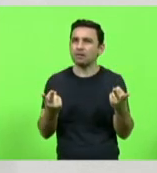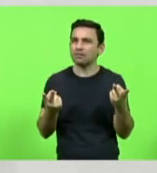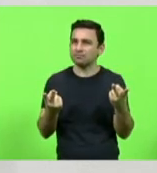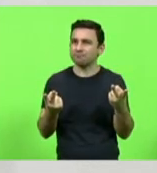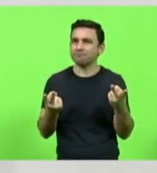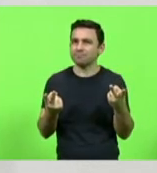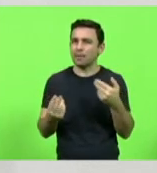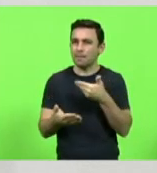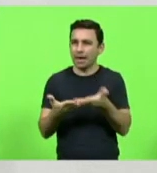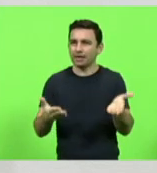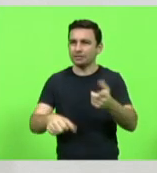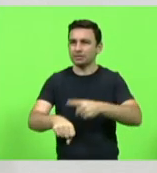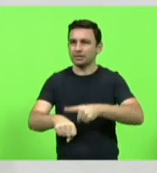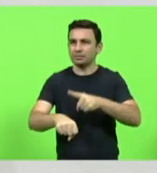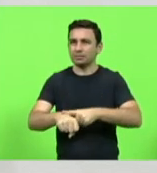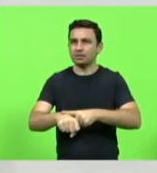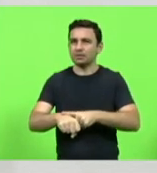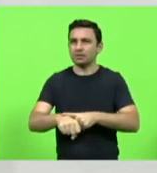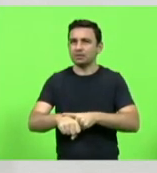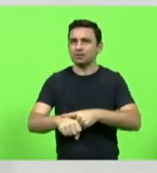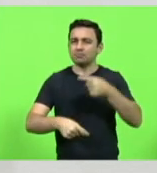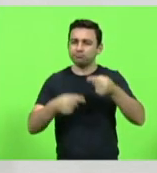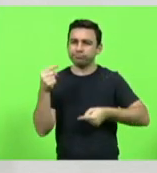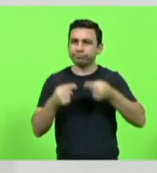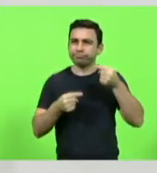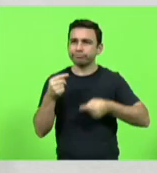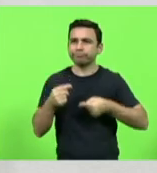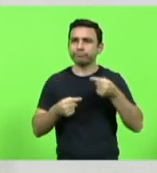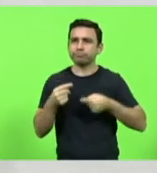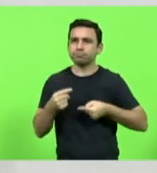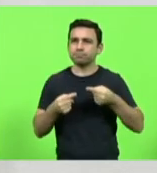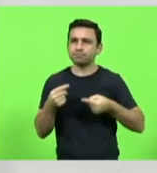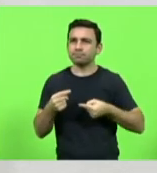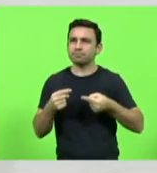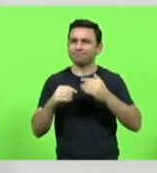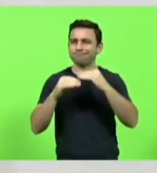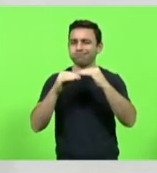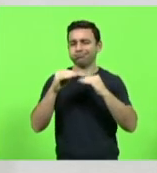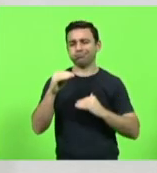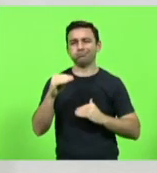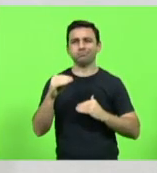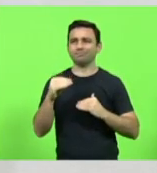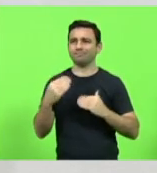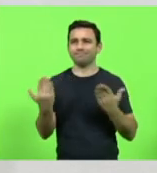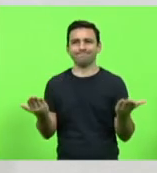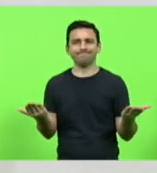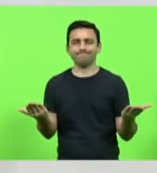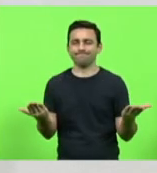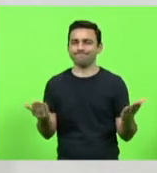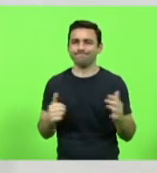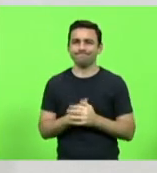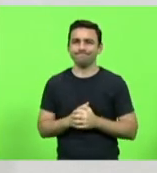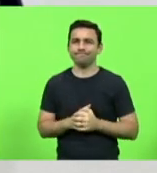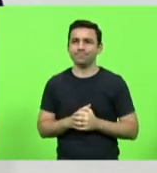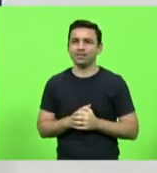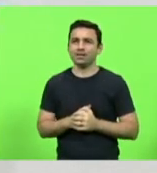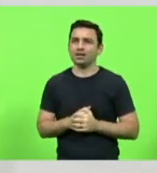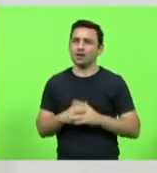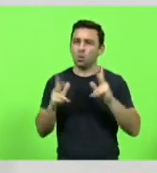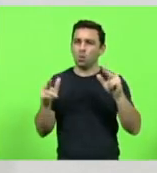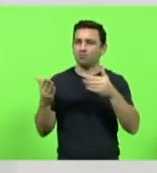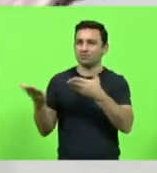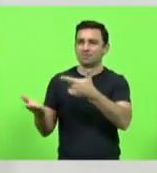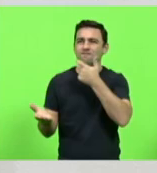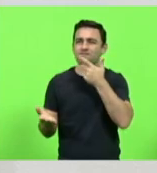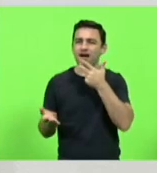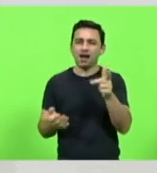perder o nosso tempo aqui hoje, discutindo nesse baixo nível que eu estou aqui, com as tuas palavras,